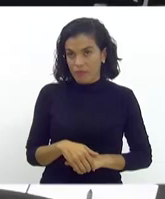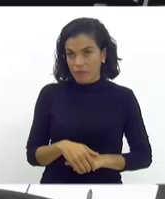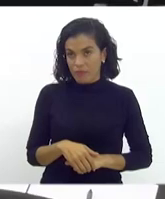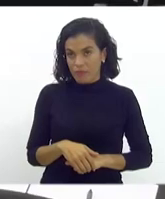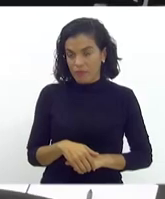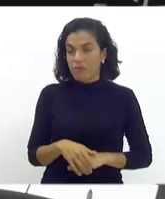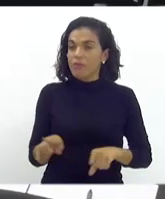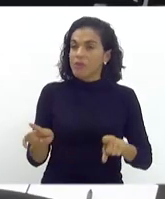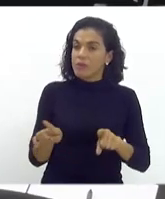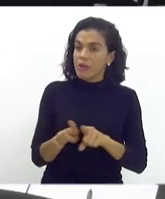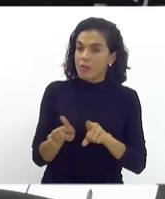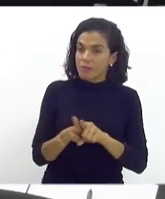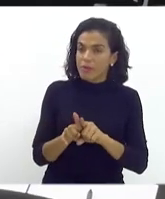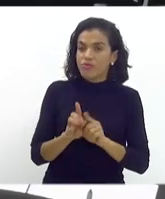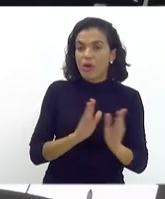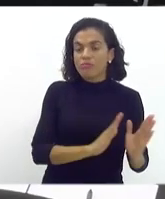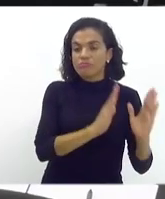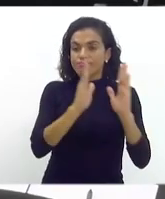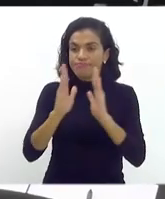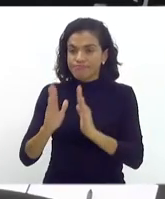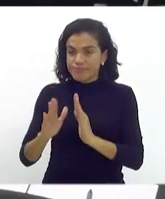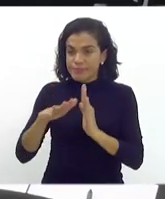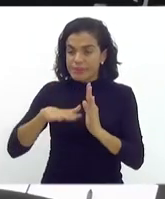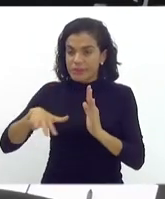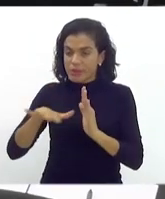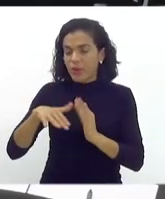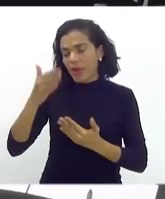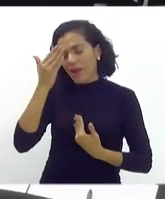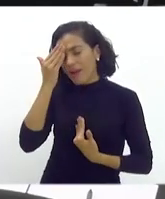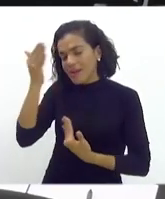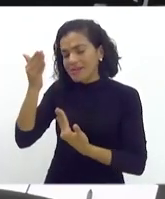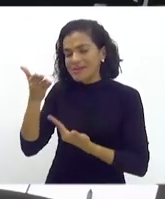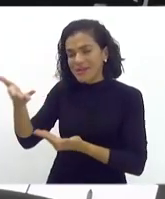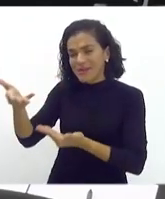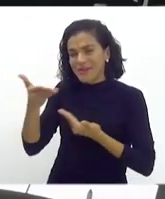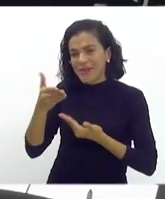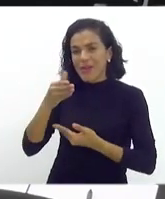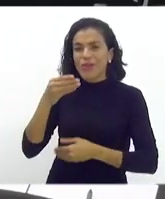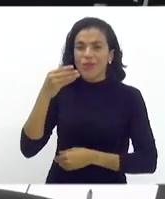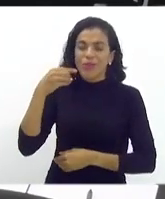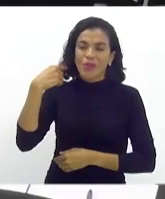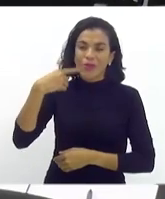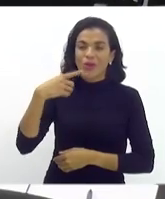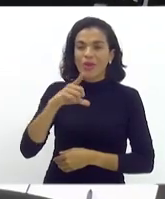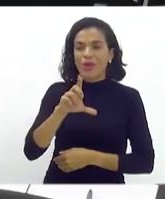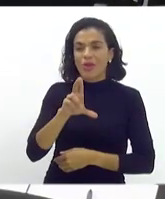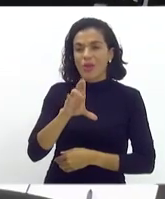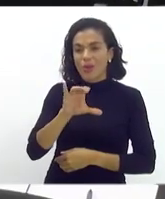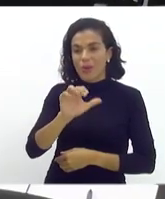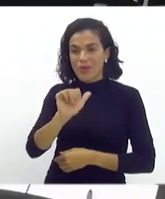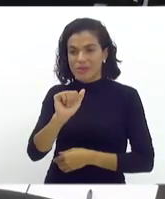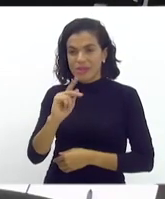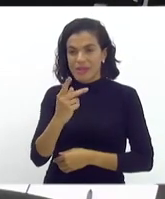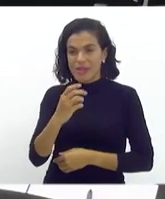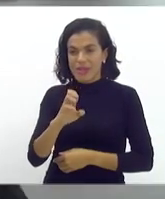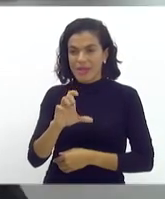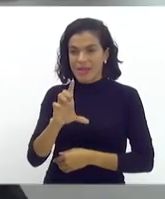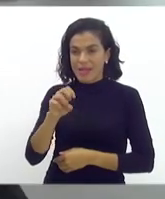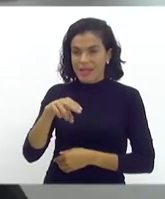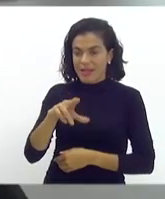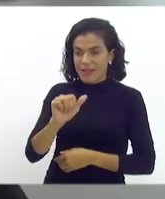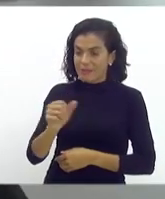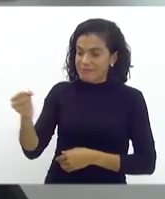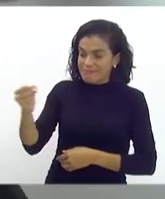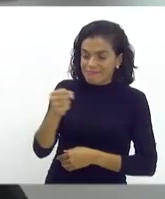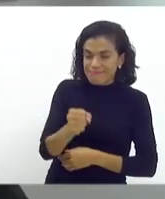deliberada esta situação quero agradecer a nossa convidada doutora Lúcia Helena Barros por ter colocado aqui